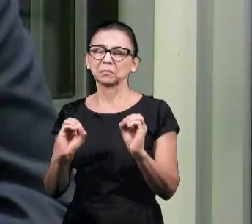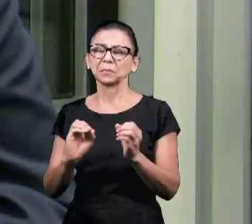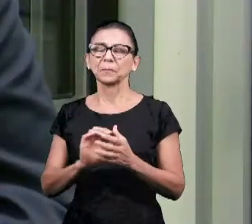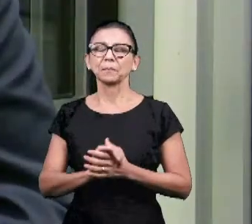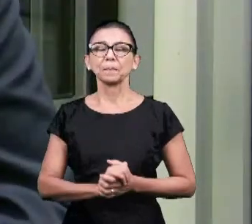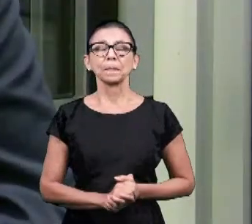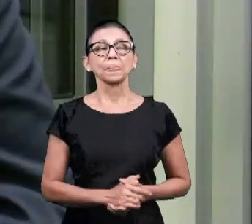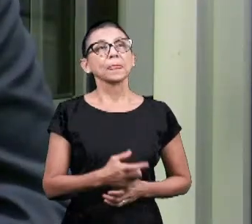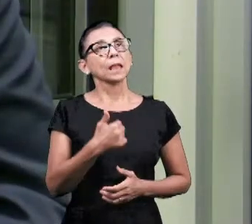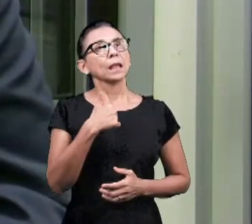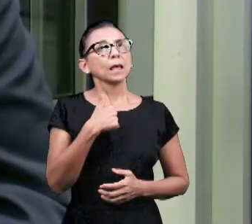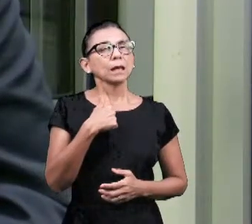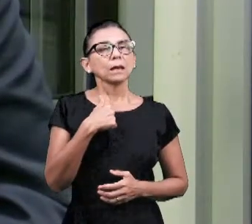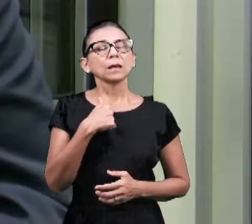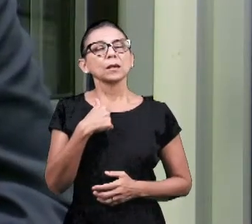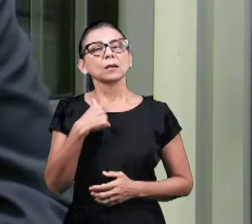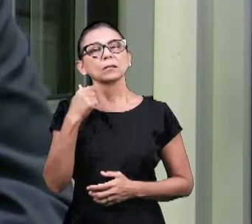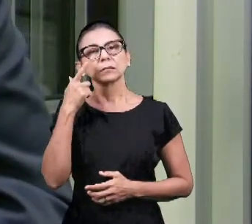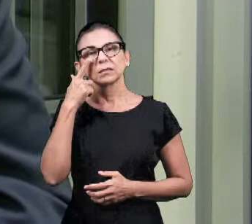momento,